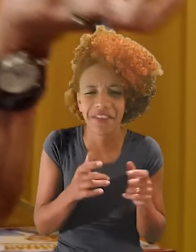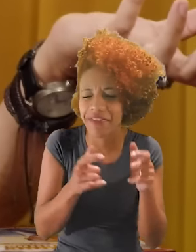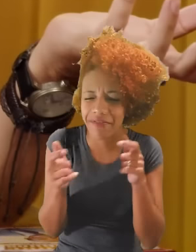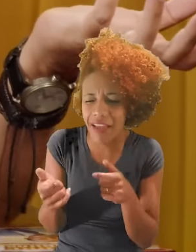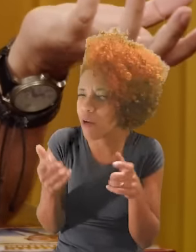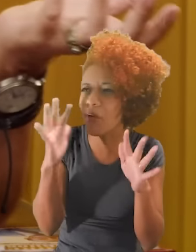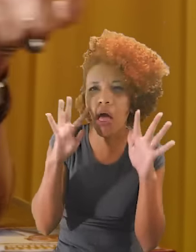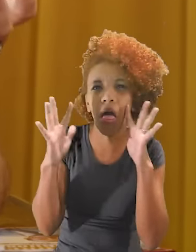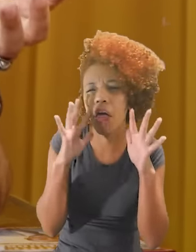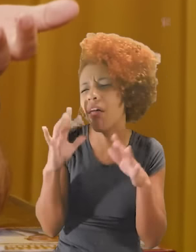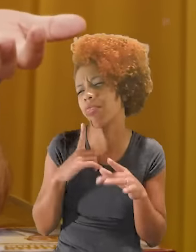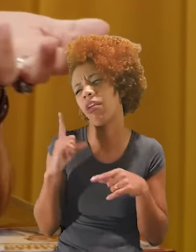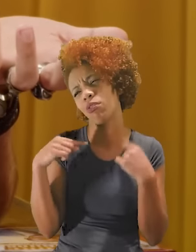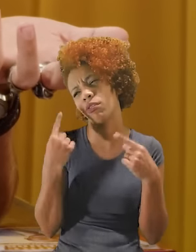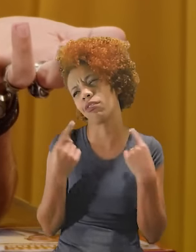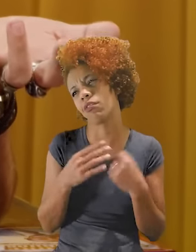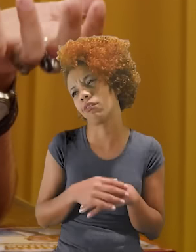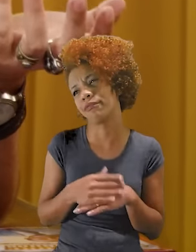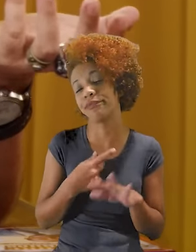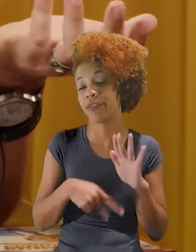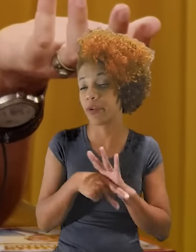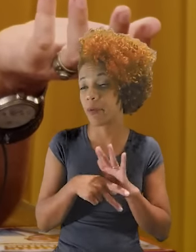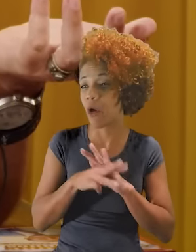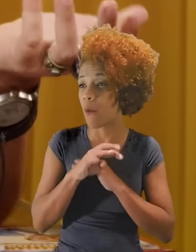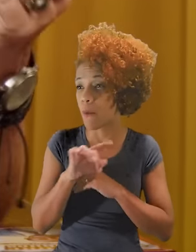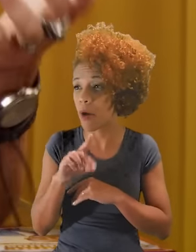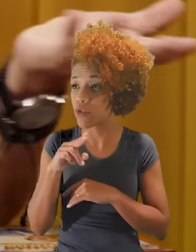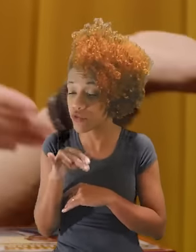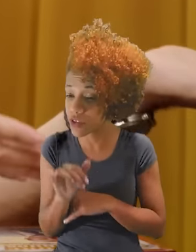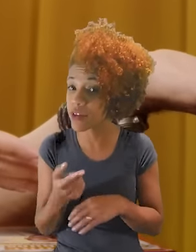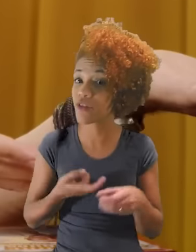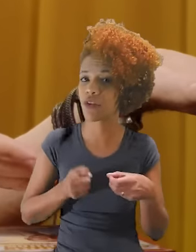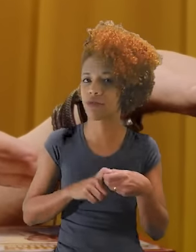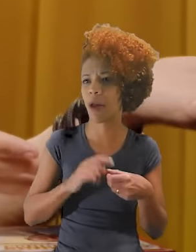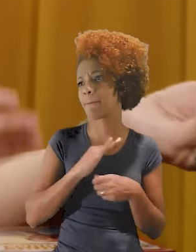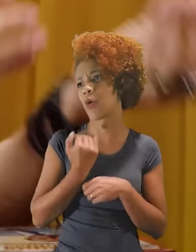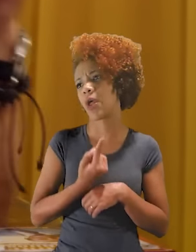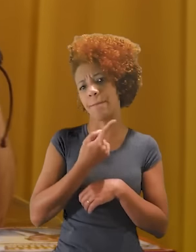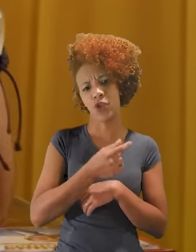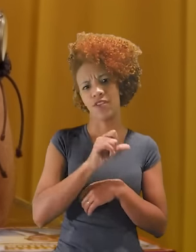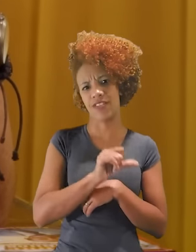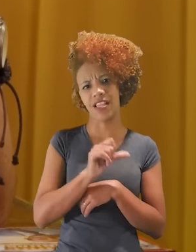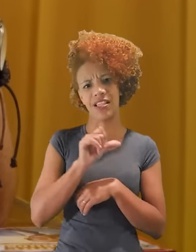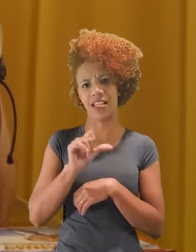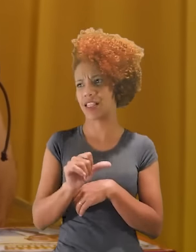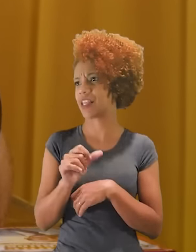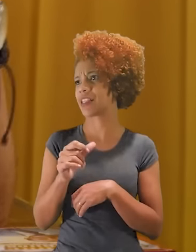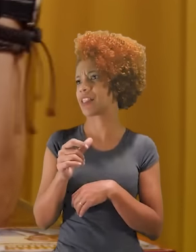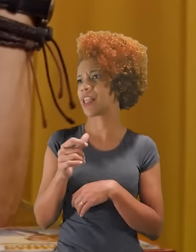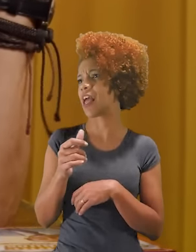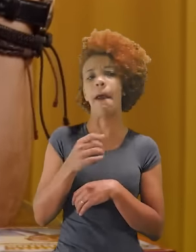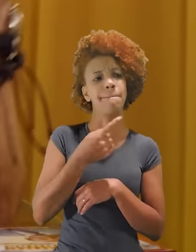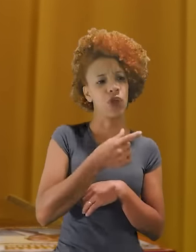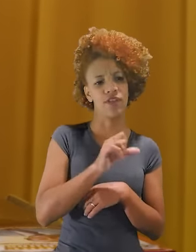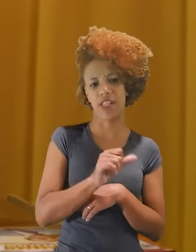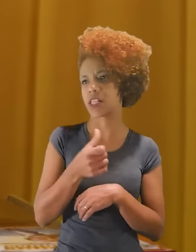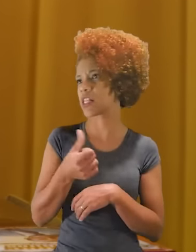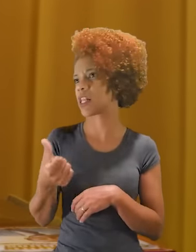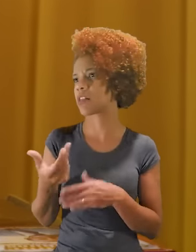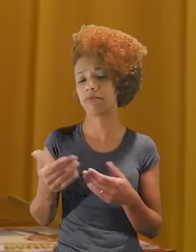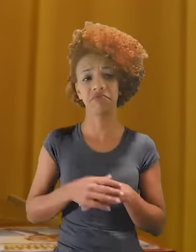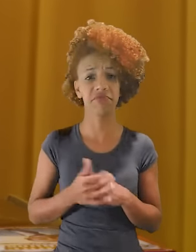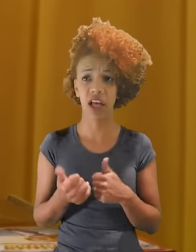tirou isso, irmão? Sim, então, assim, sim. tem muita doideira, né? E o próprio Walt Disney, voltamos aqui a falar, morreu em 66, você fala... Mesmo se fosse, ah,